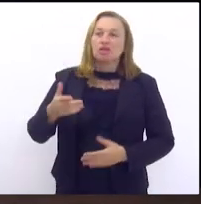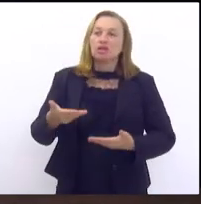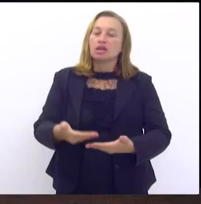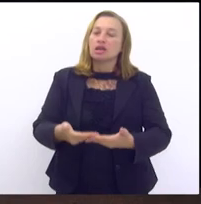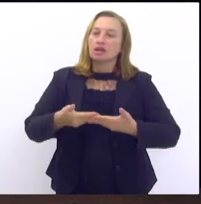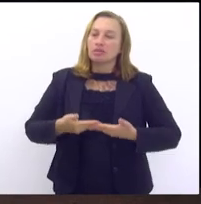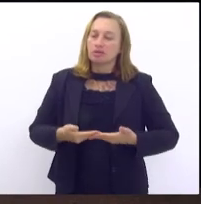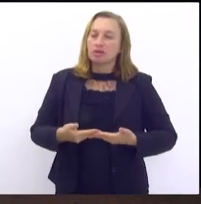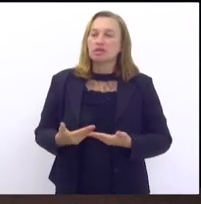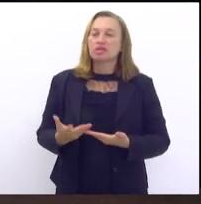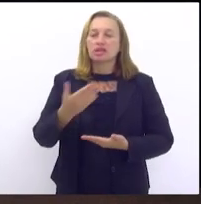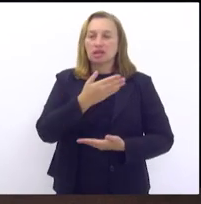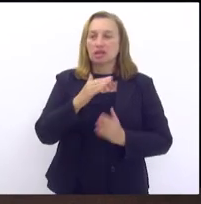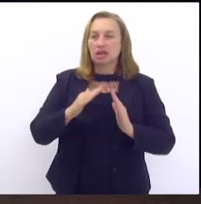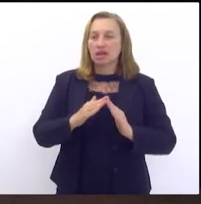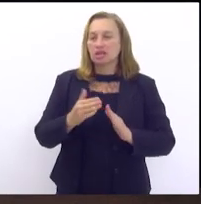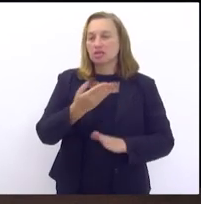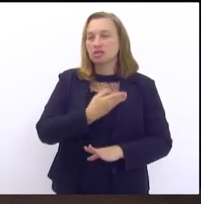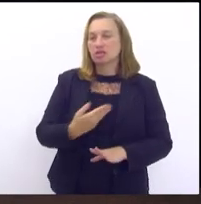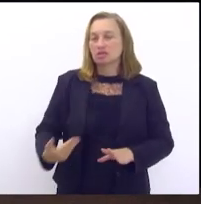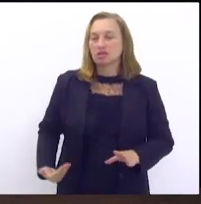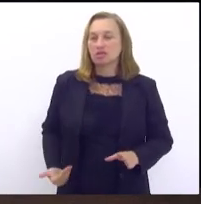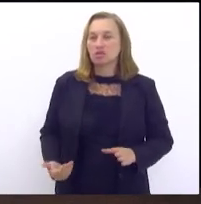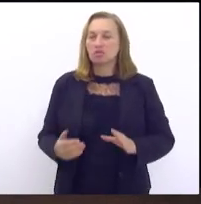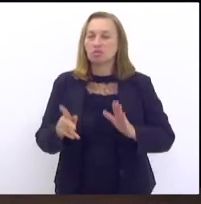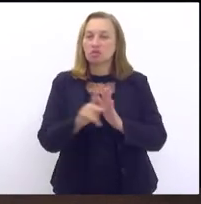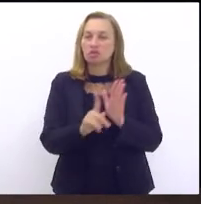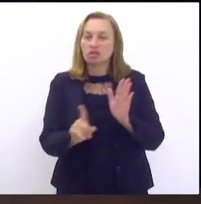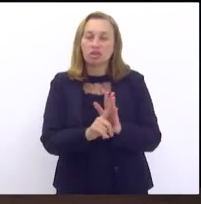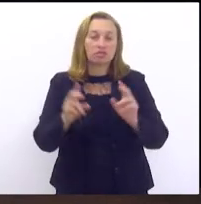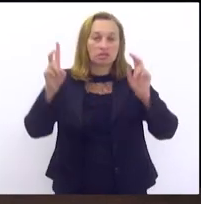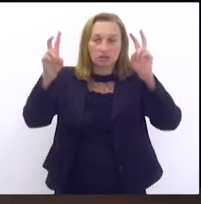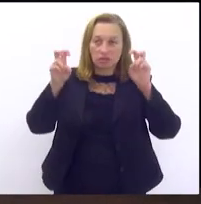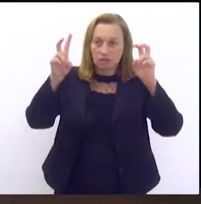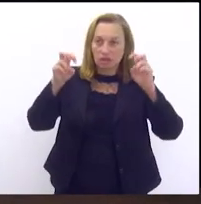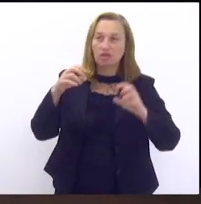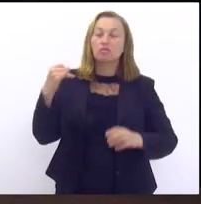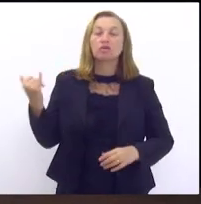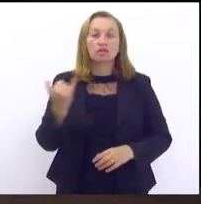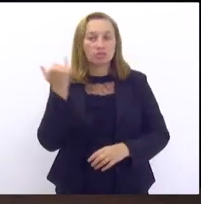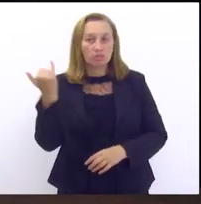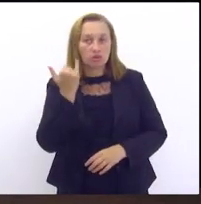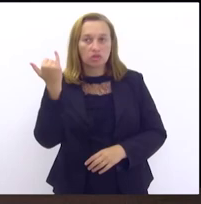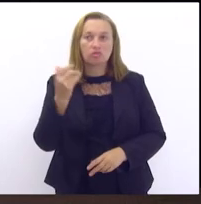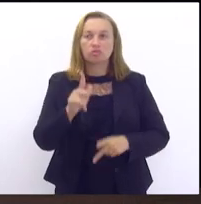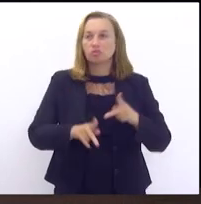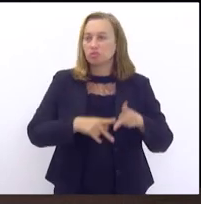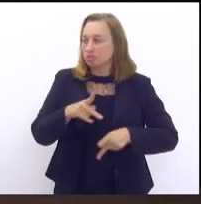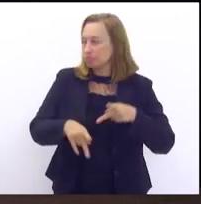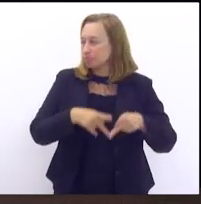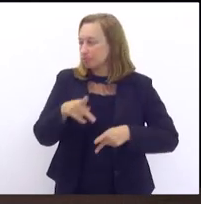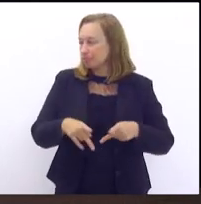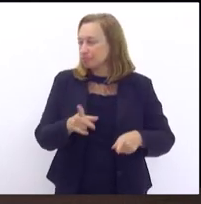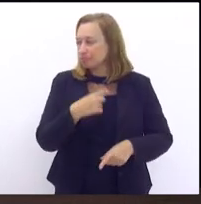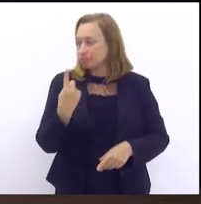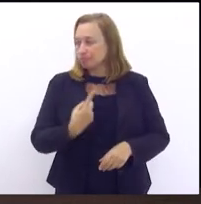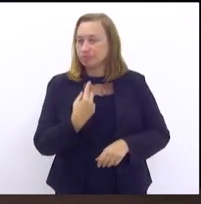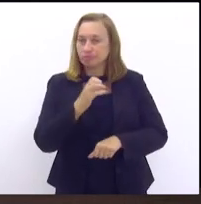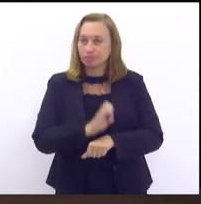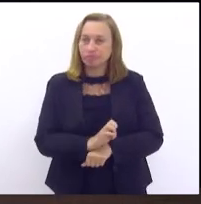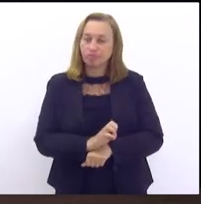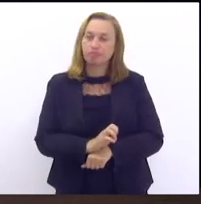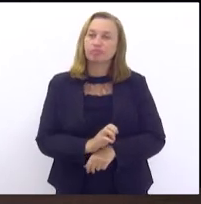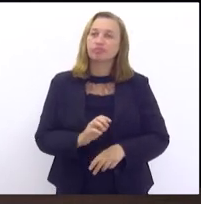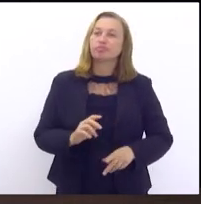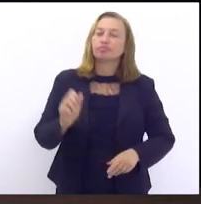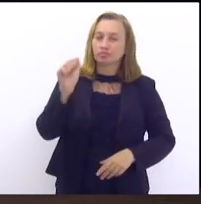casa aqui projetos de lei que tratem desse tema, que é um tema muito importante para a população do nosso Estado, para a